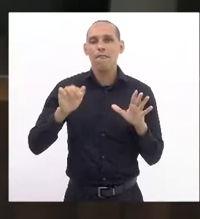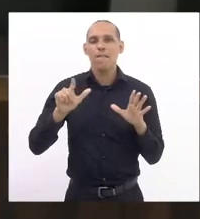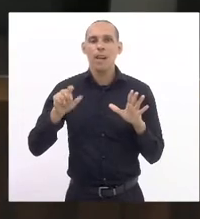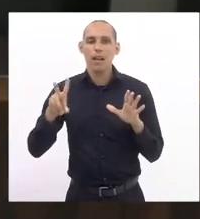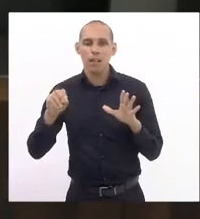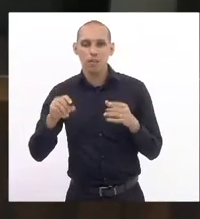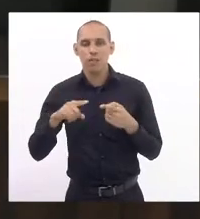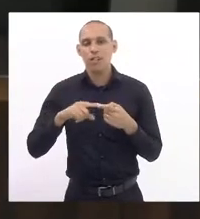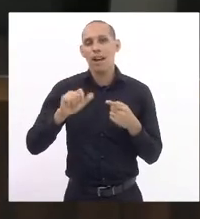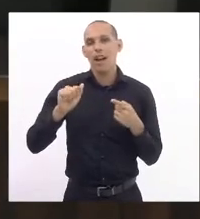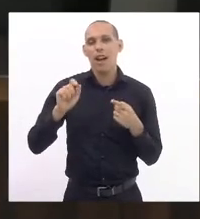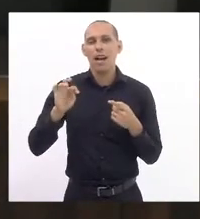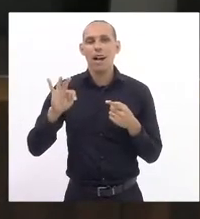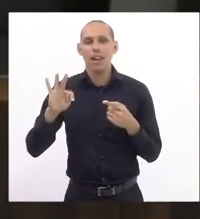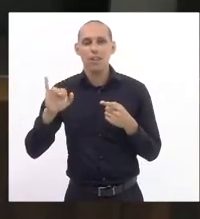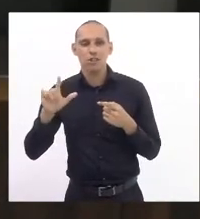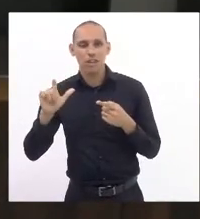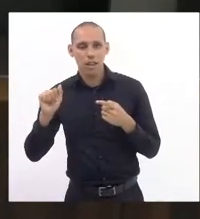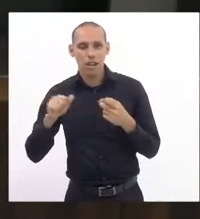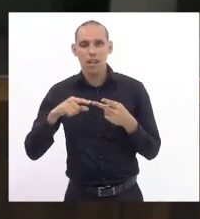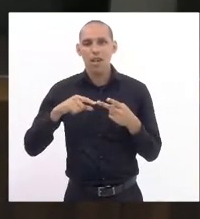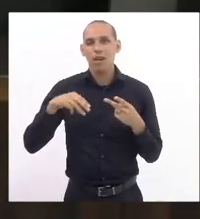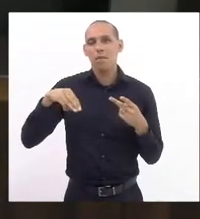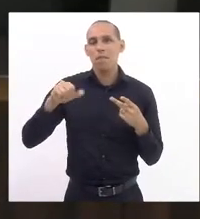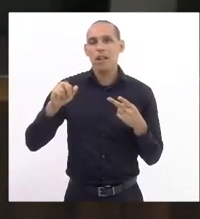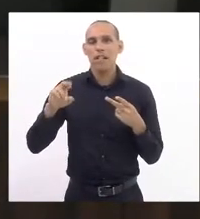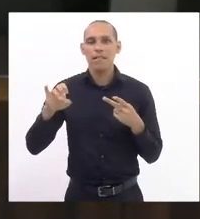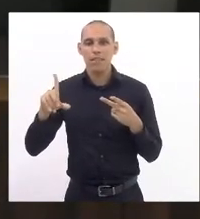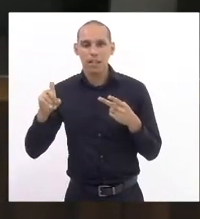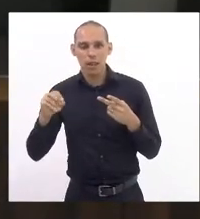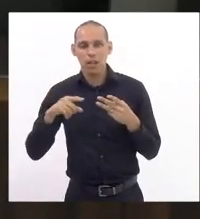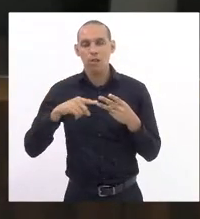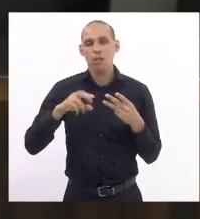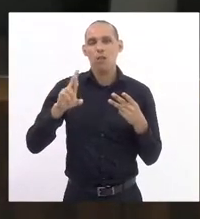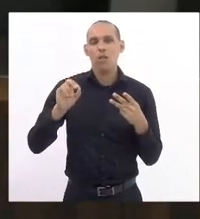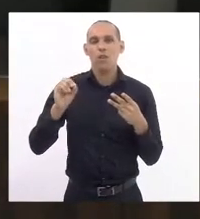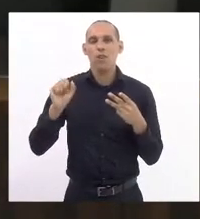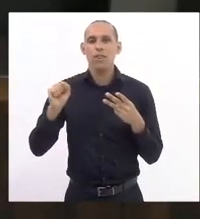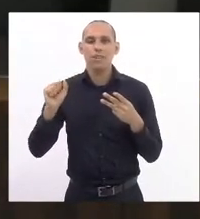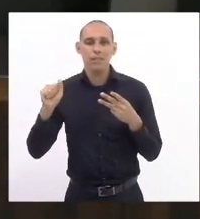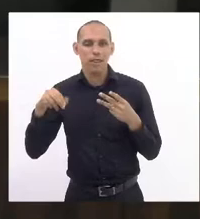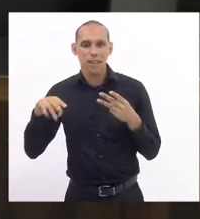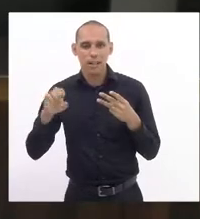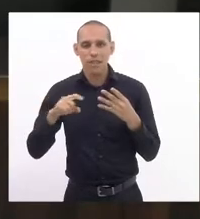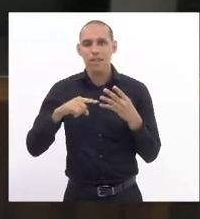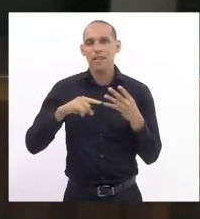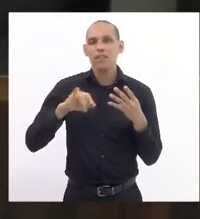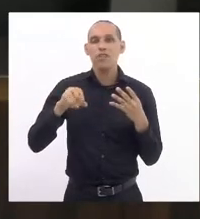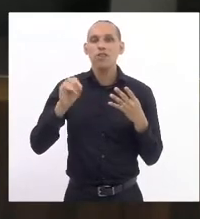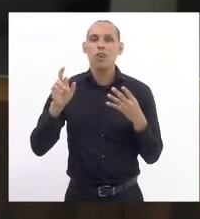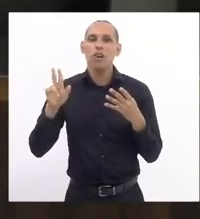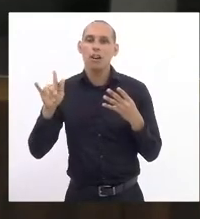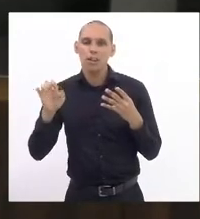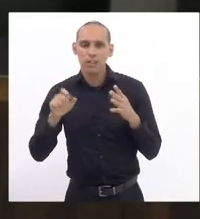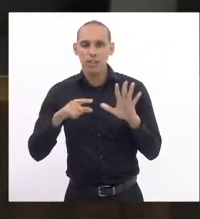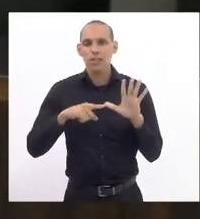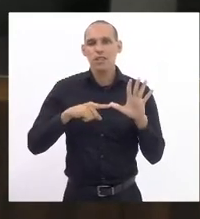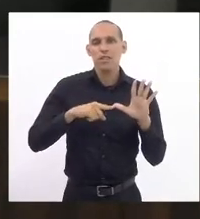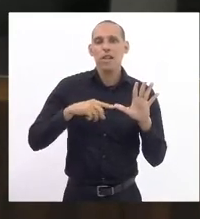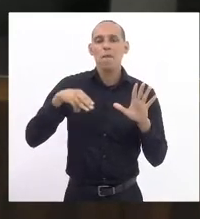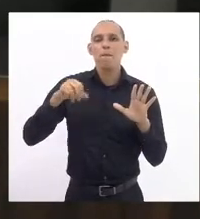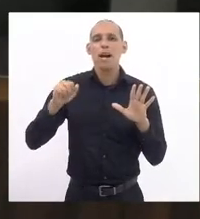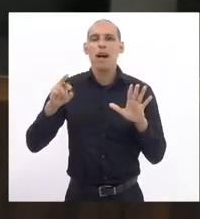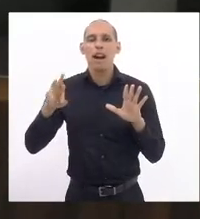Nunes, Marcelo Dino, Marcelo Cabeleireiro, Rosane Félix, Wellington José, Jorge Felipe Neto, Giovanni Ratinho, Márcio